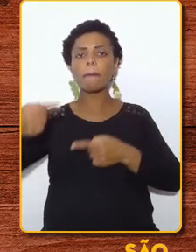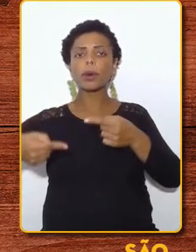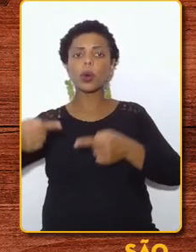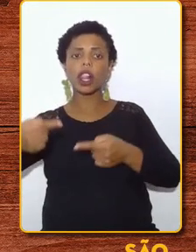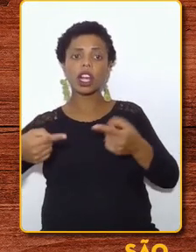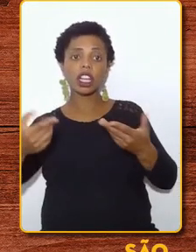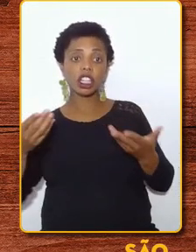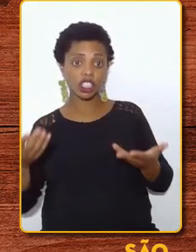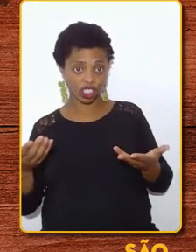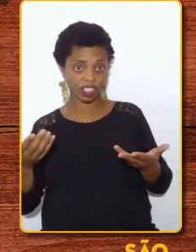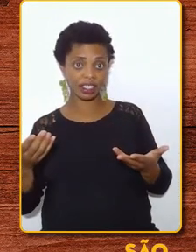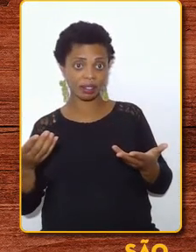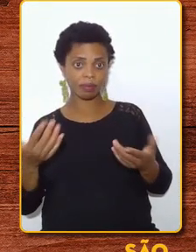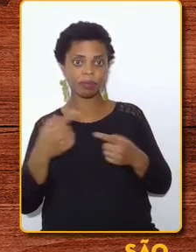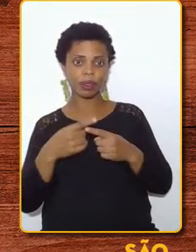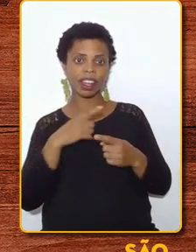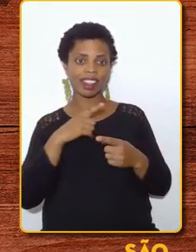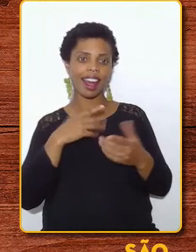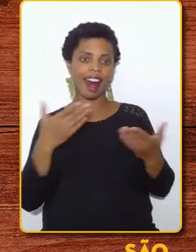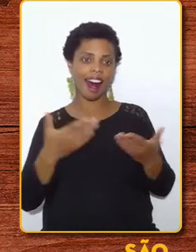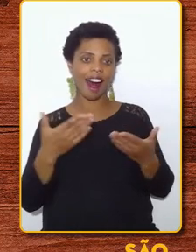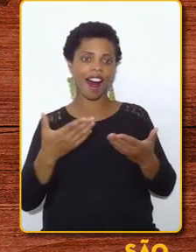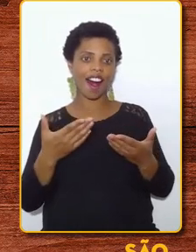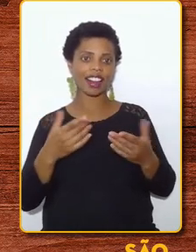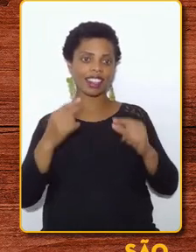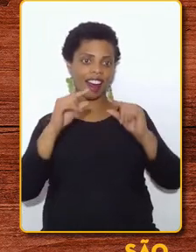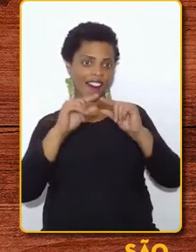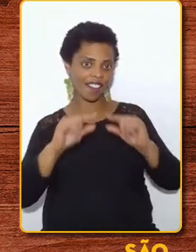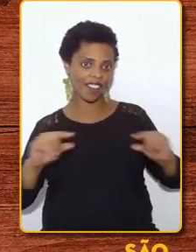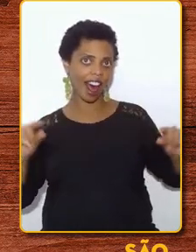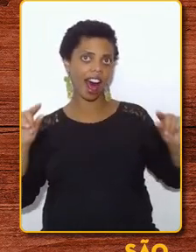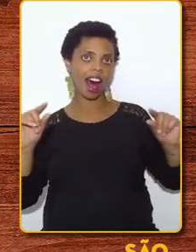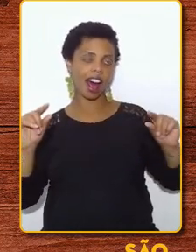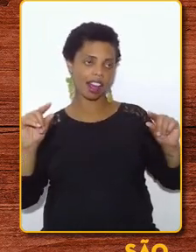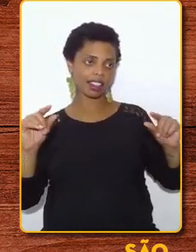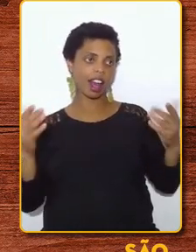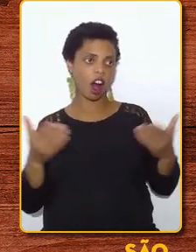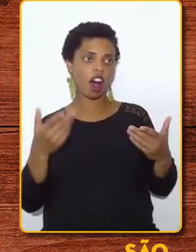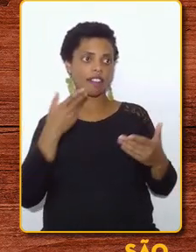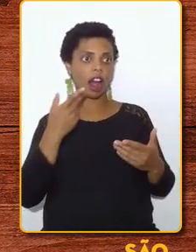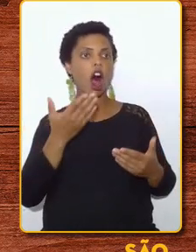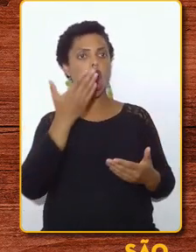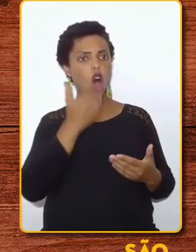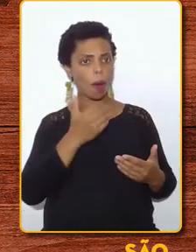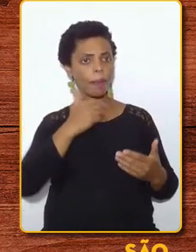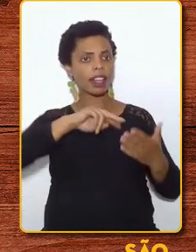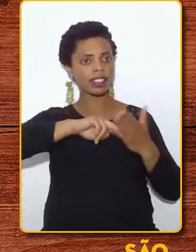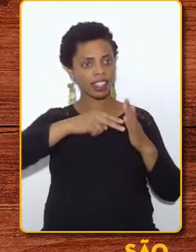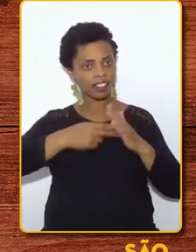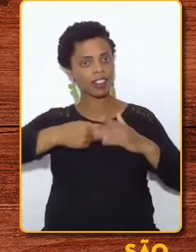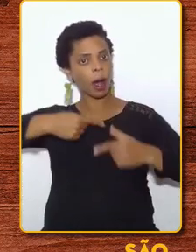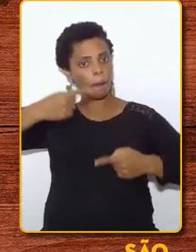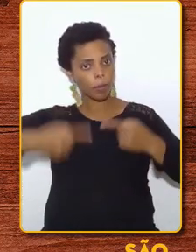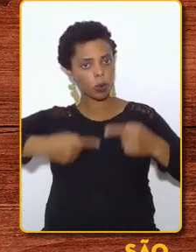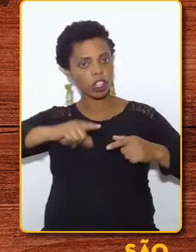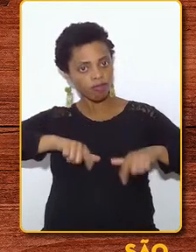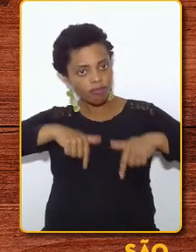esse bordão atual, né? Que comer é um ato político. Então, como é que você vê isso?